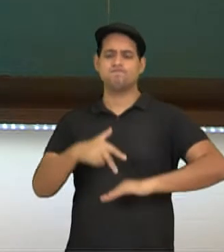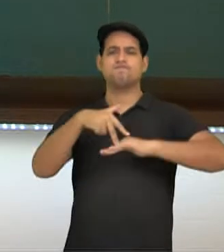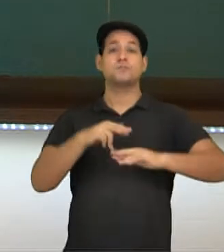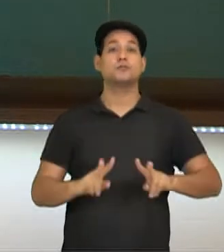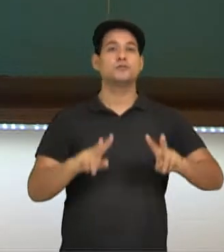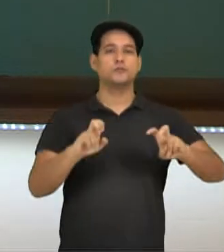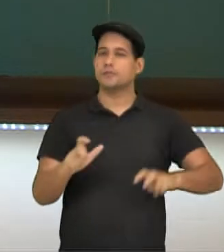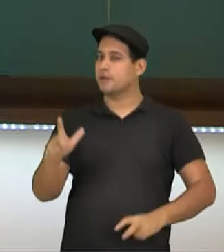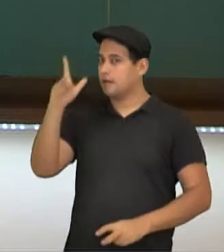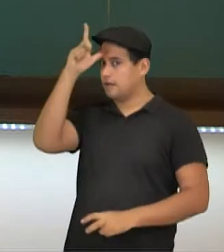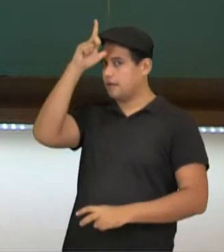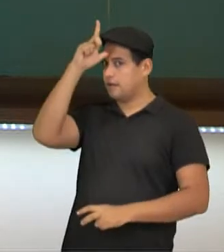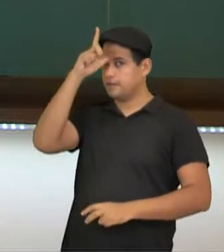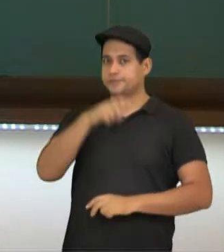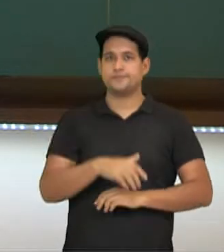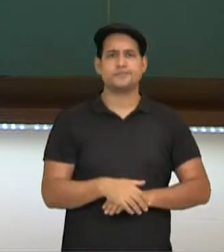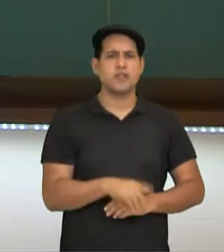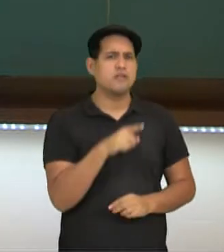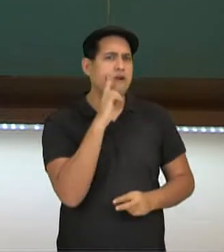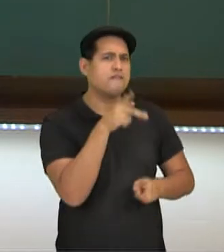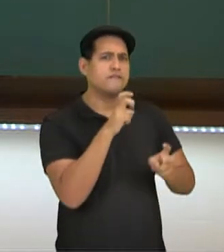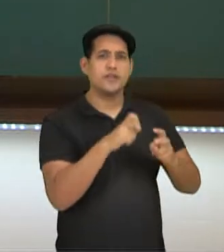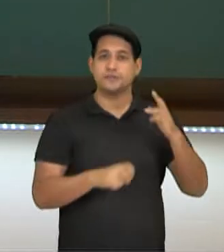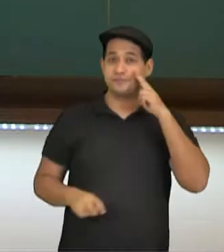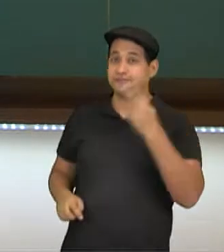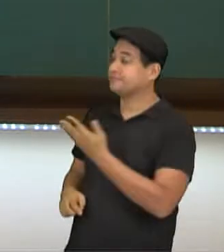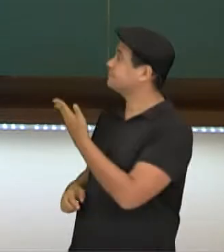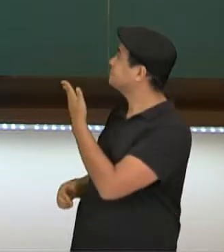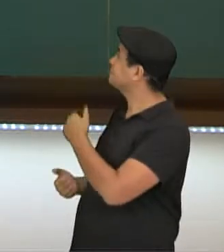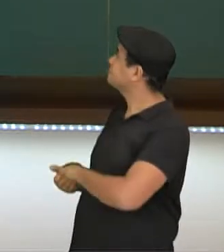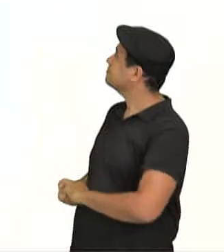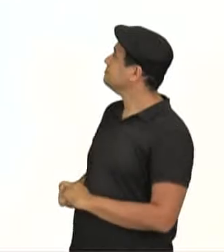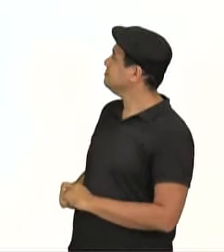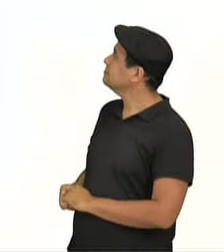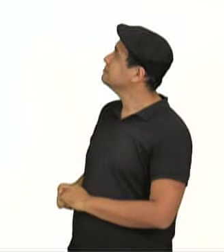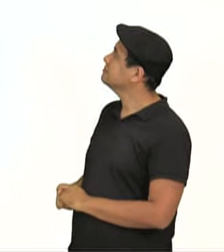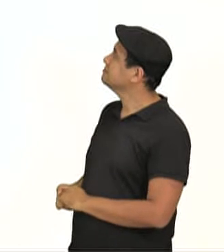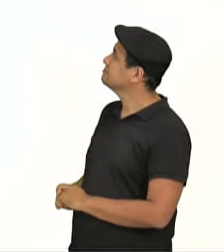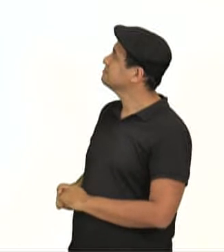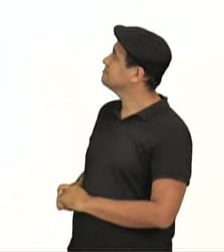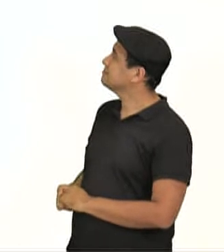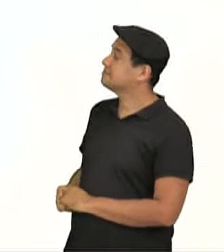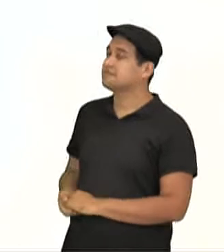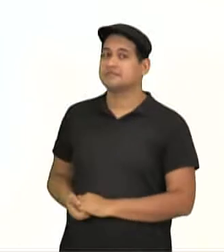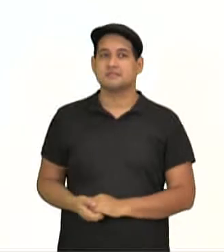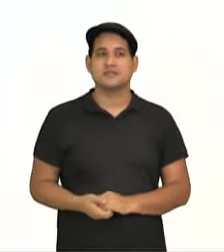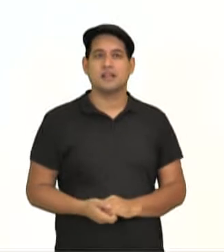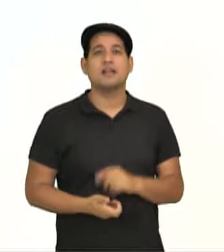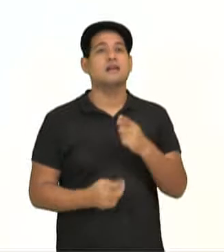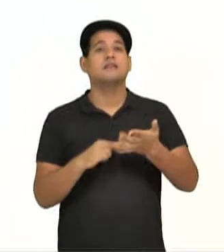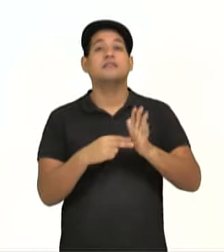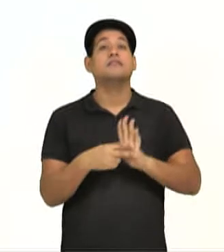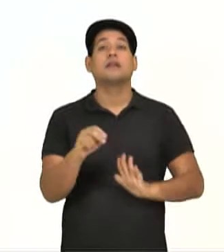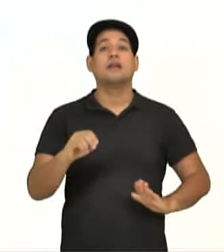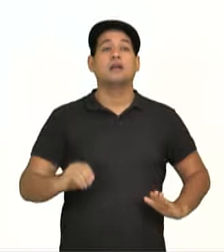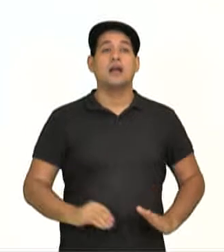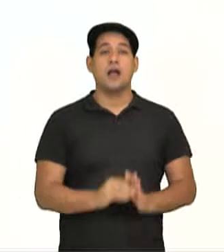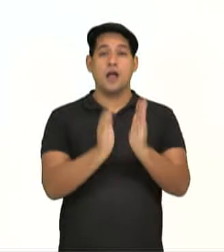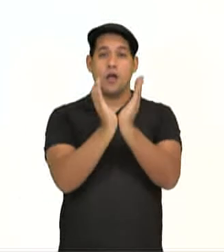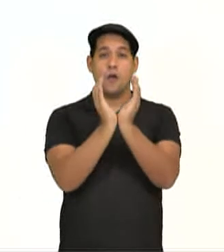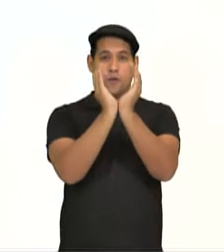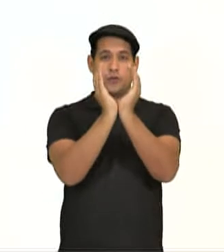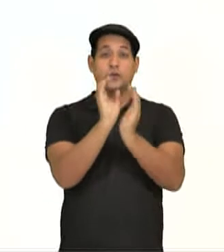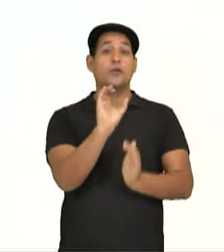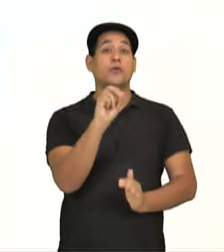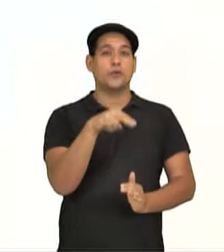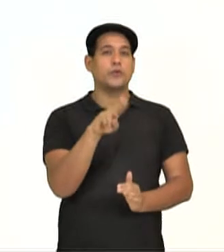sobre a Alemanha. Vocês já viram essa bandeira? Essa bandeira aqui é o símbolo da ONU, Organização das